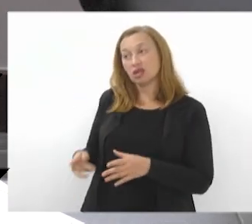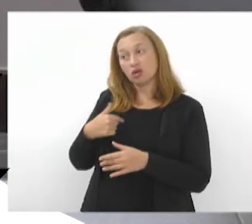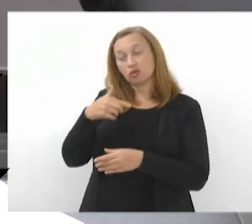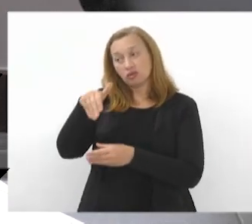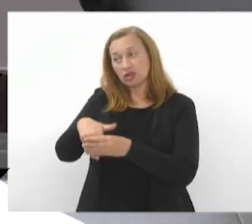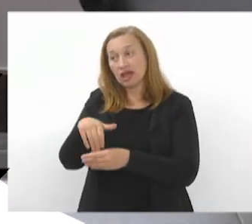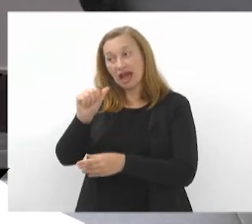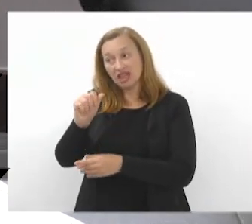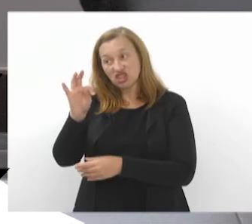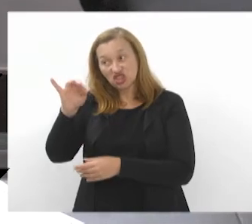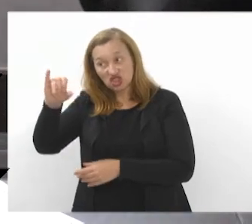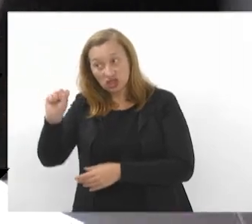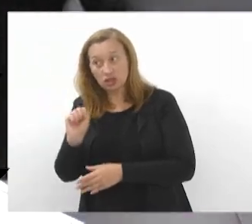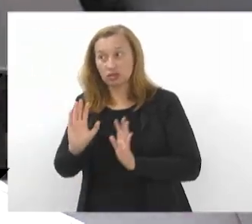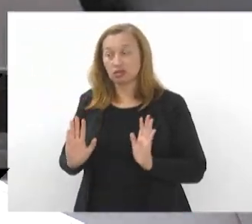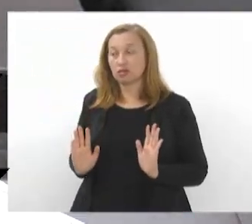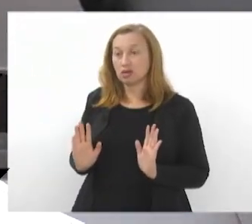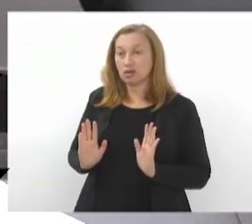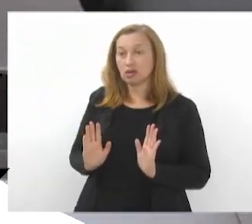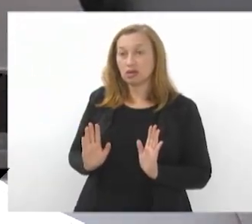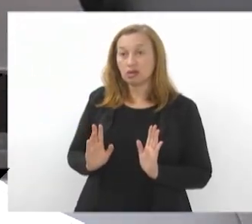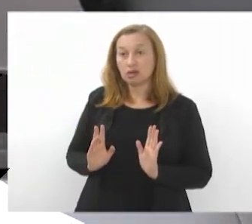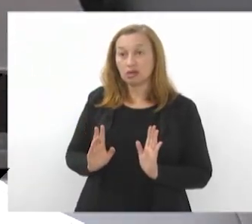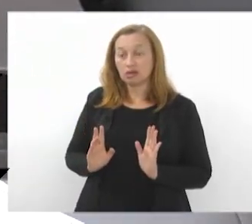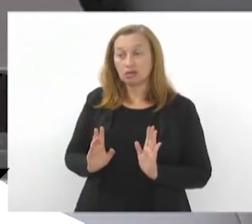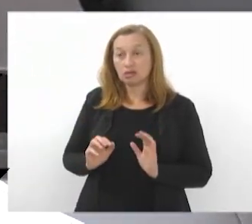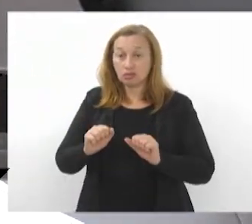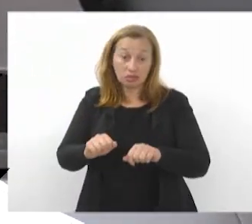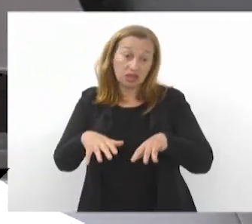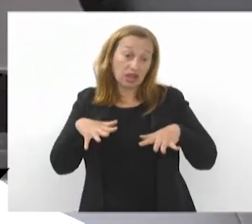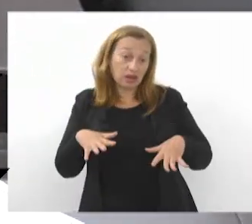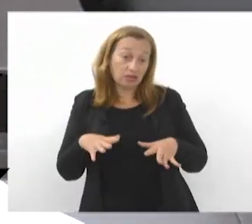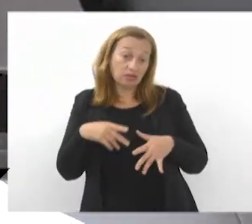Né? Faço isso sucessivamente no plenário.